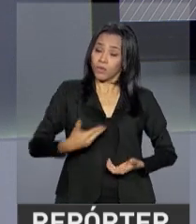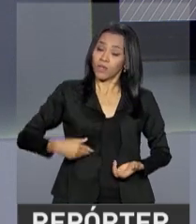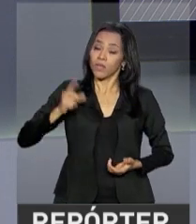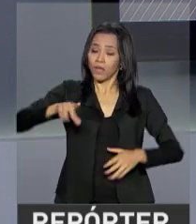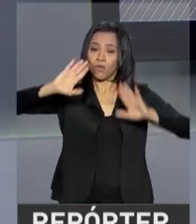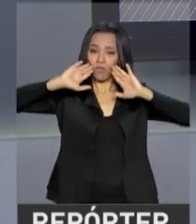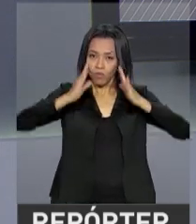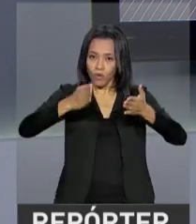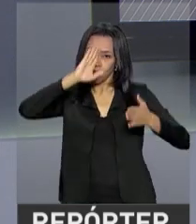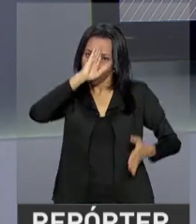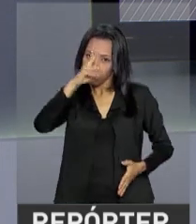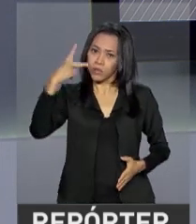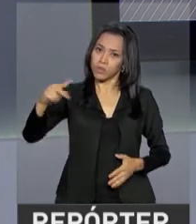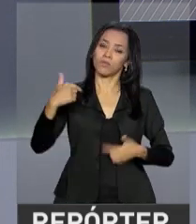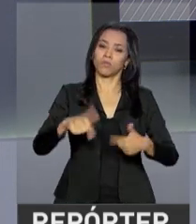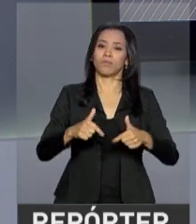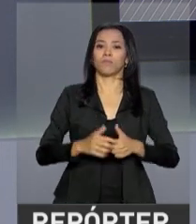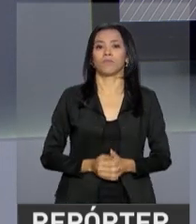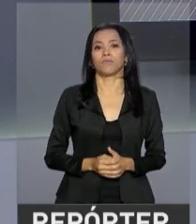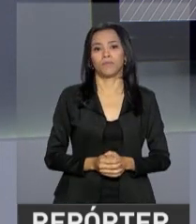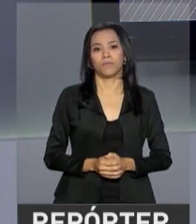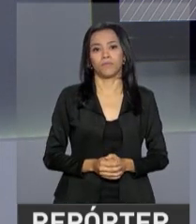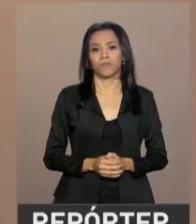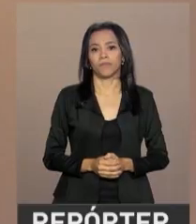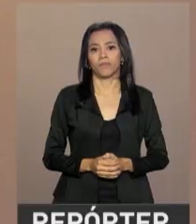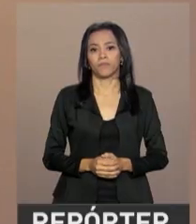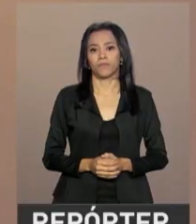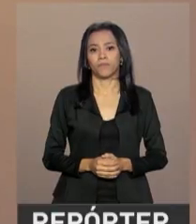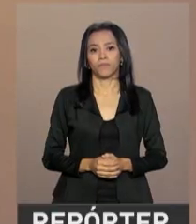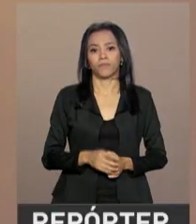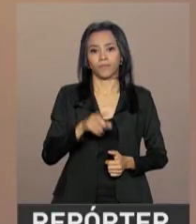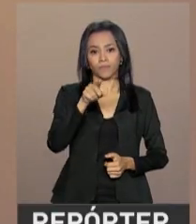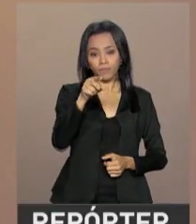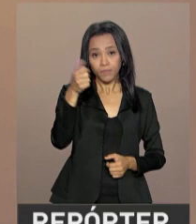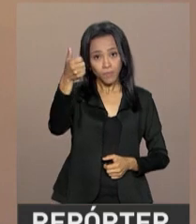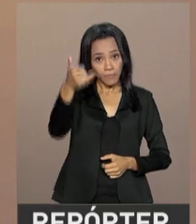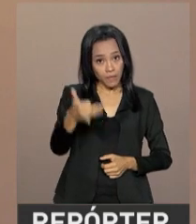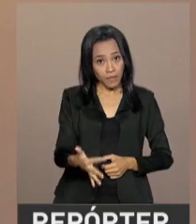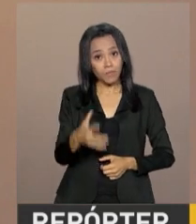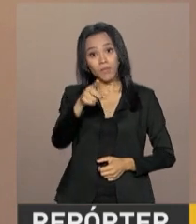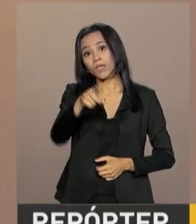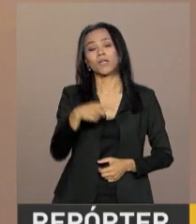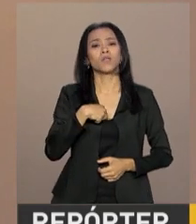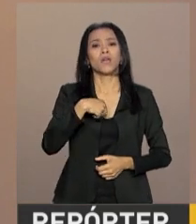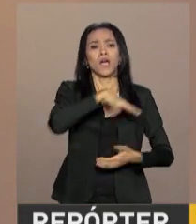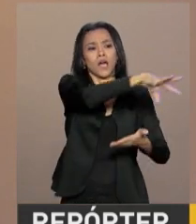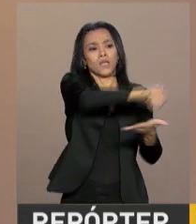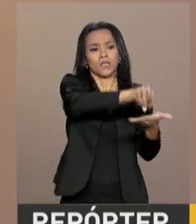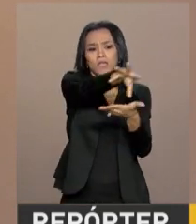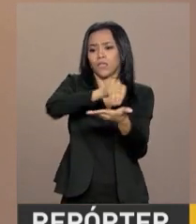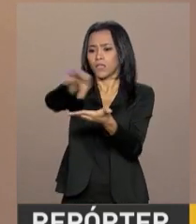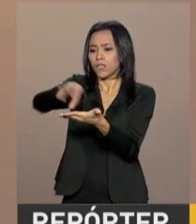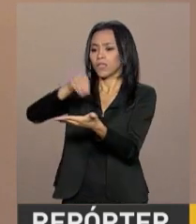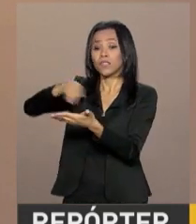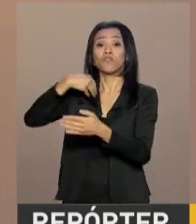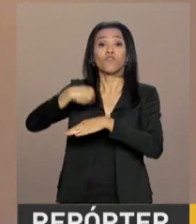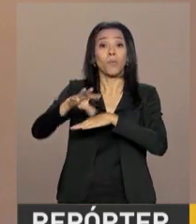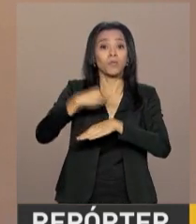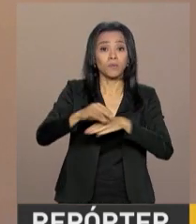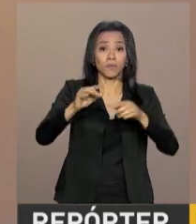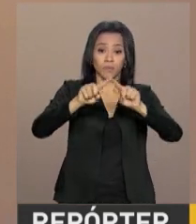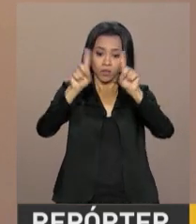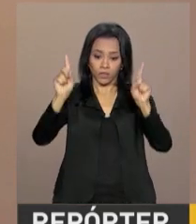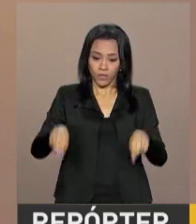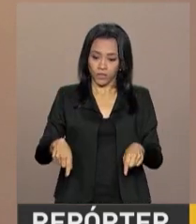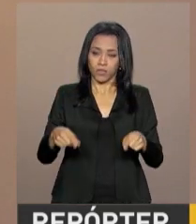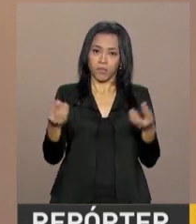prioridades em sua gestão frente à pasta. A ligação dos bancos de dados do governo, o que vai nos permitir